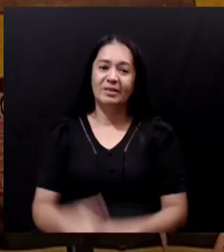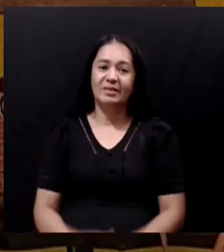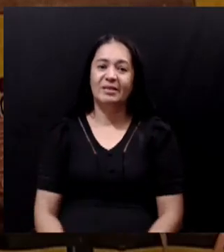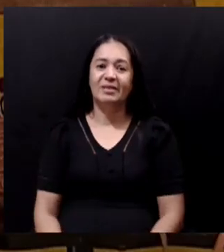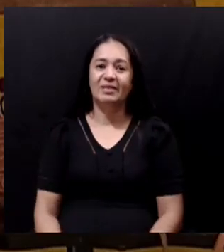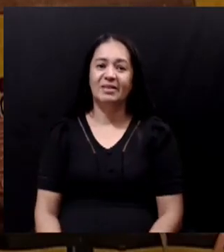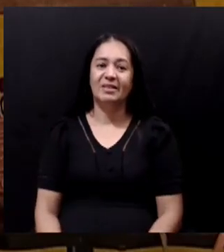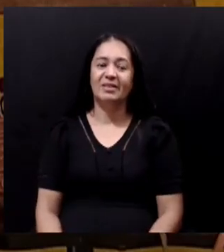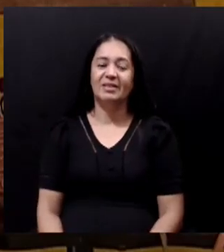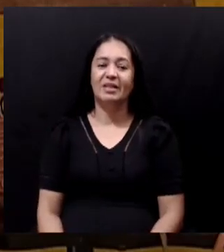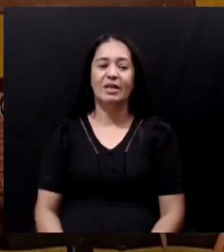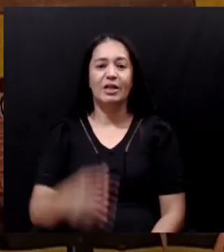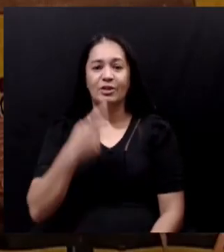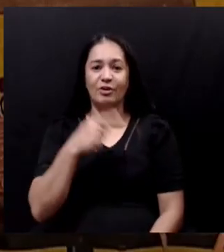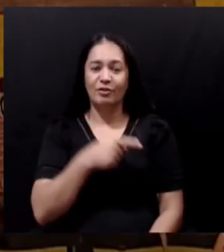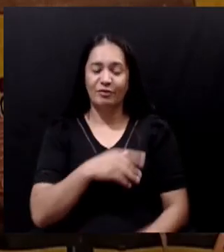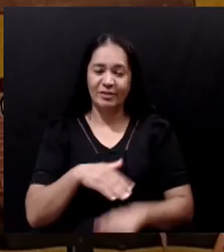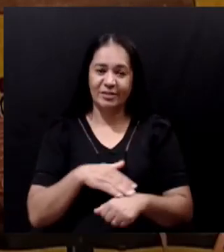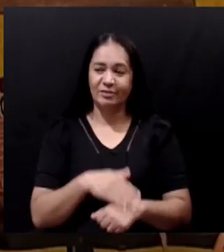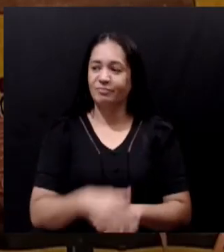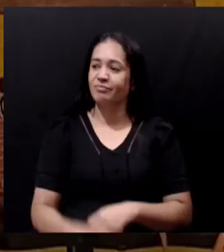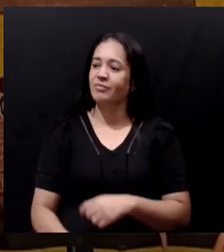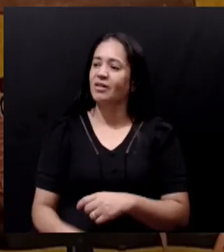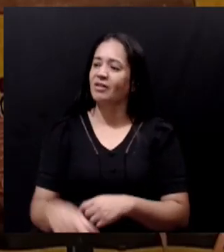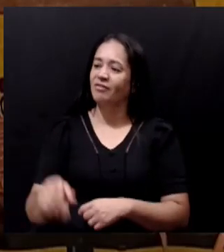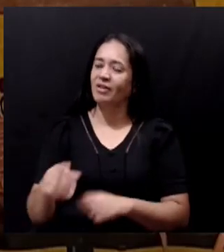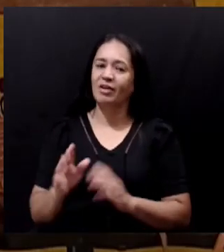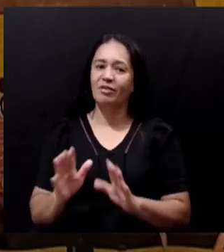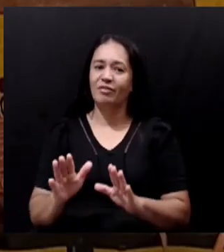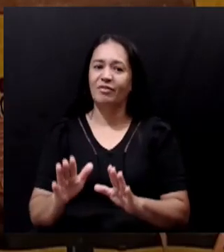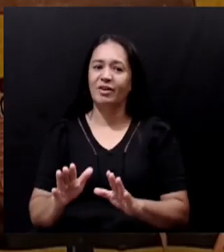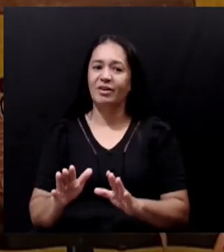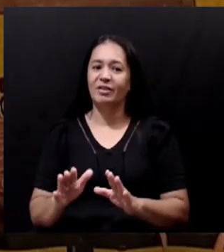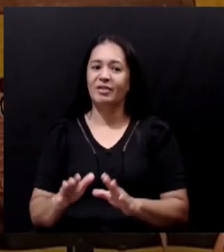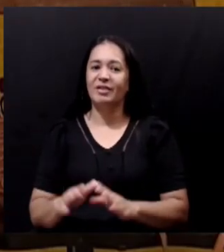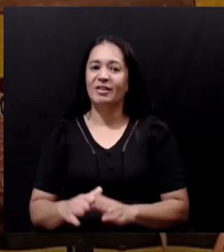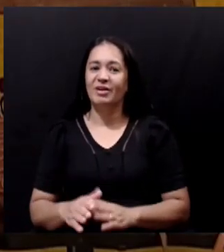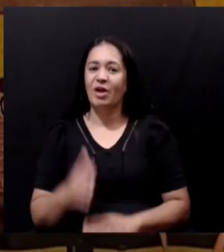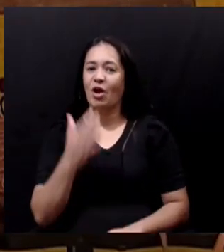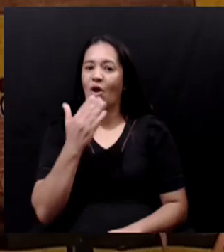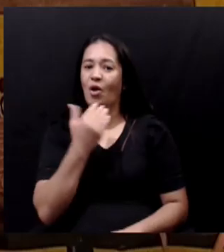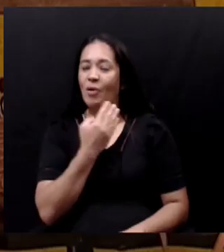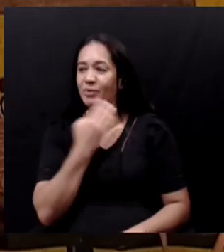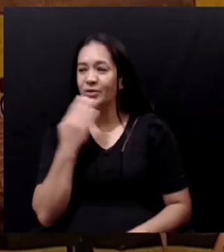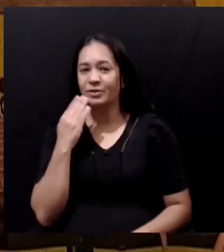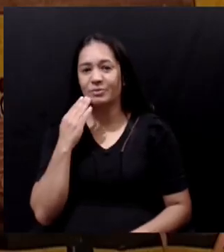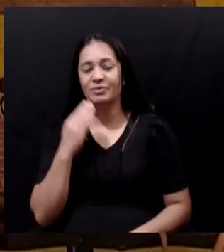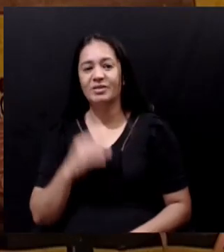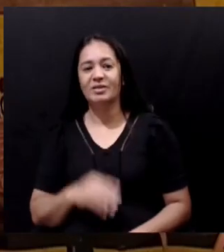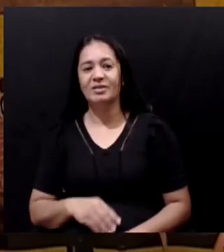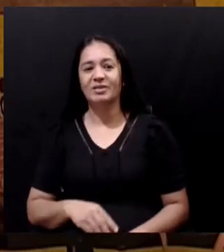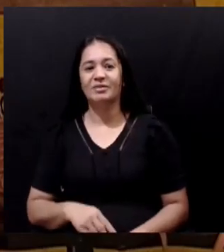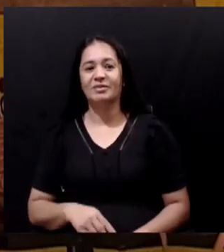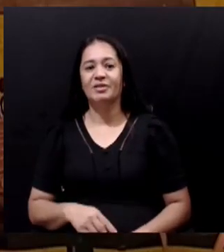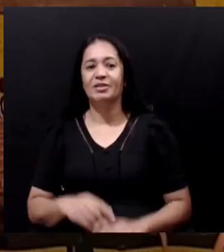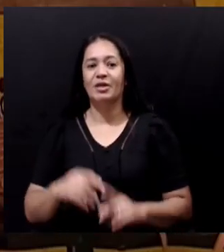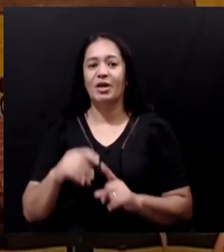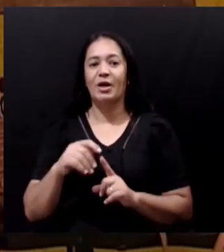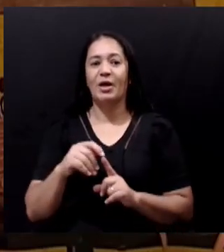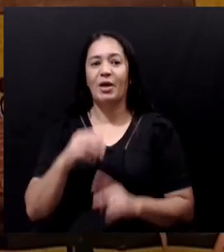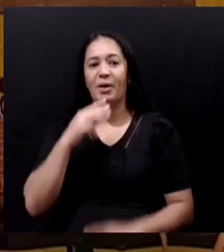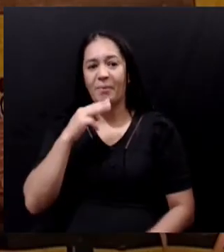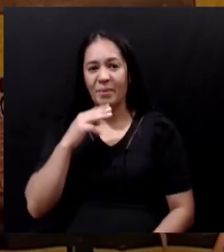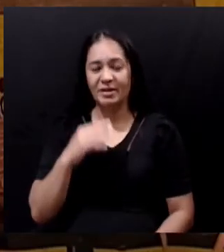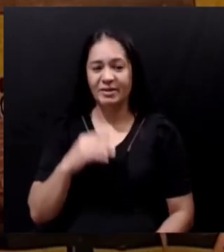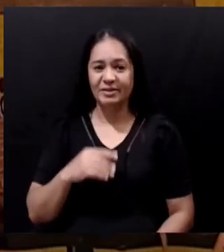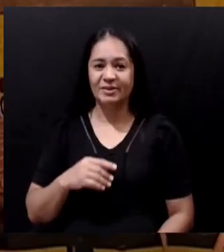com ele, falou assim, fica pelo menos o comida de boteco, que eu falei em maio. Do ano passado? Eu falei em março. Do ano passado